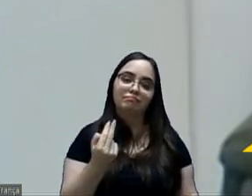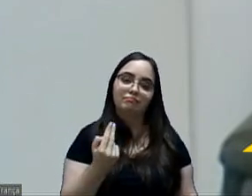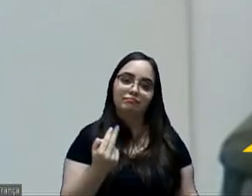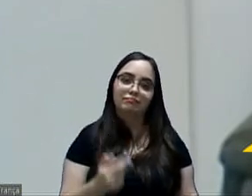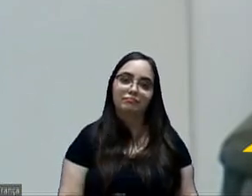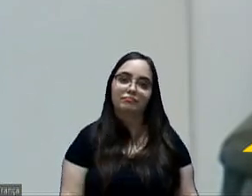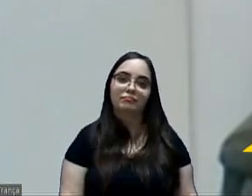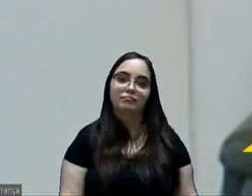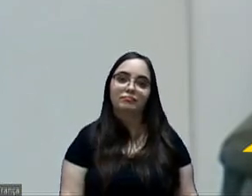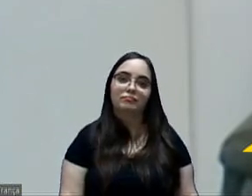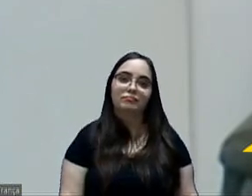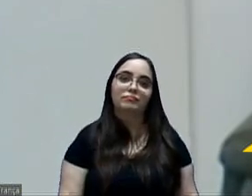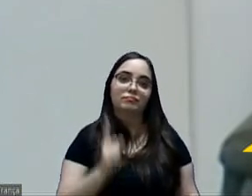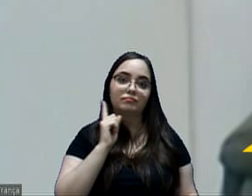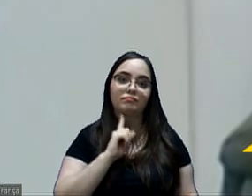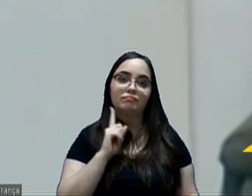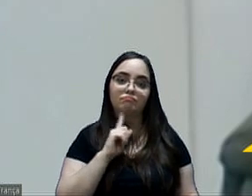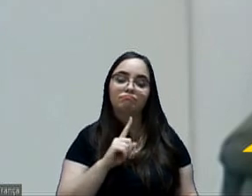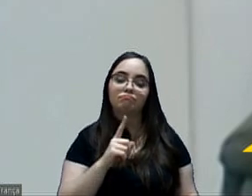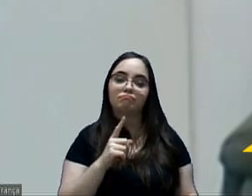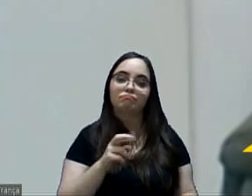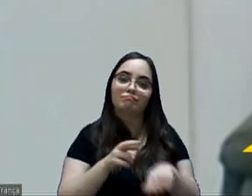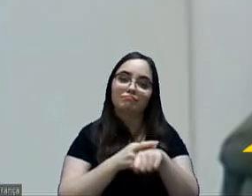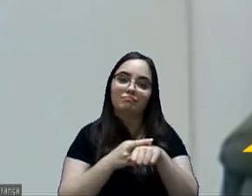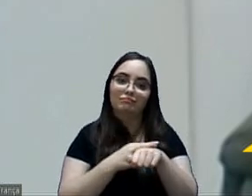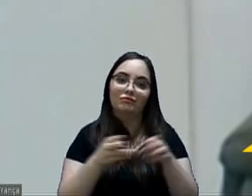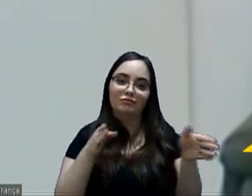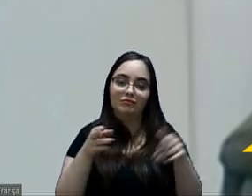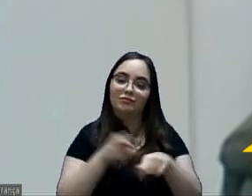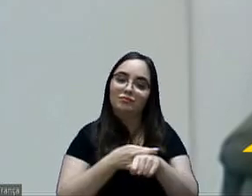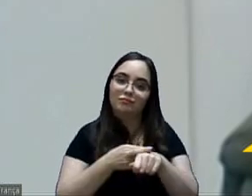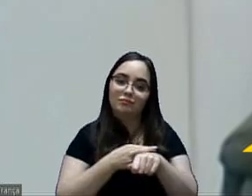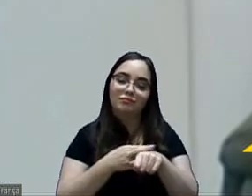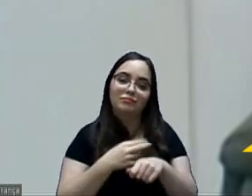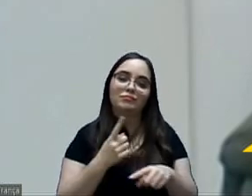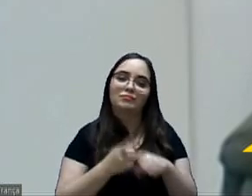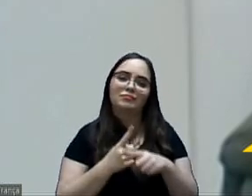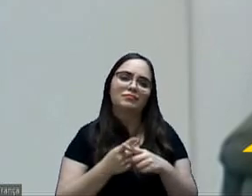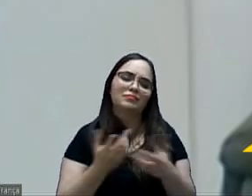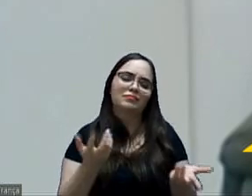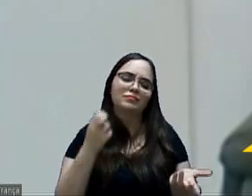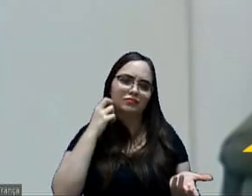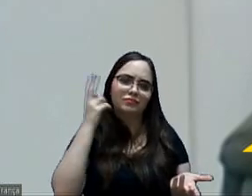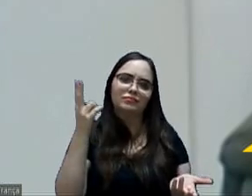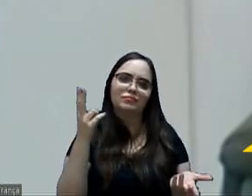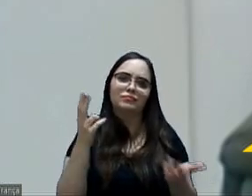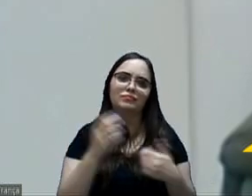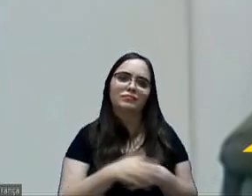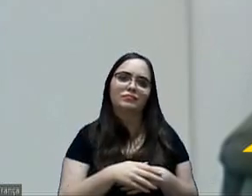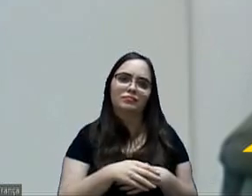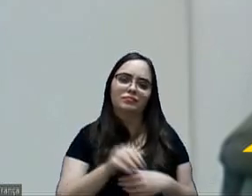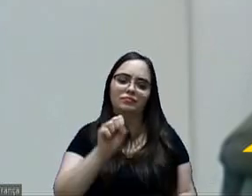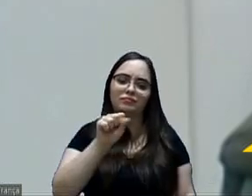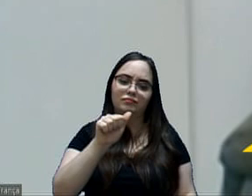pouco a fase roxa. E ainda bem que decretou, porque era uma vergonha o nosso São